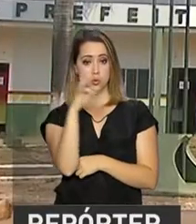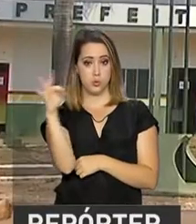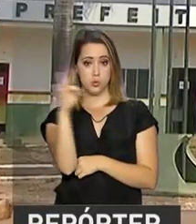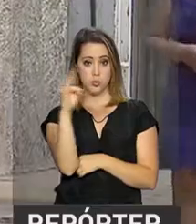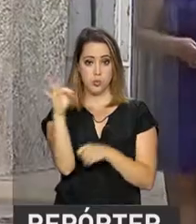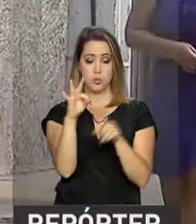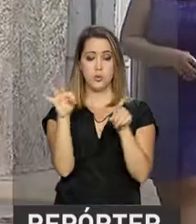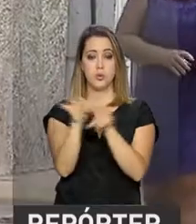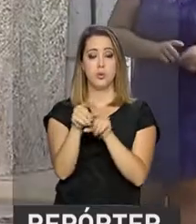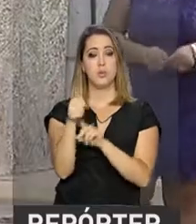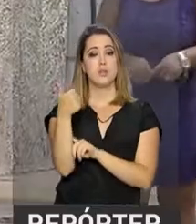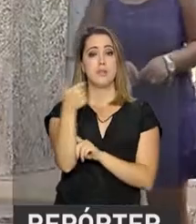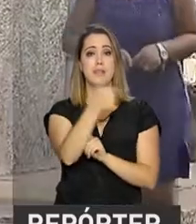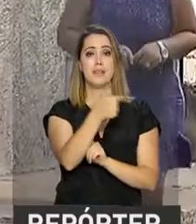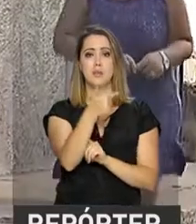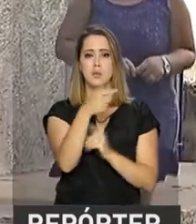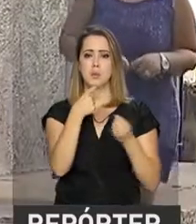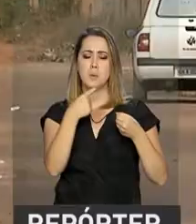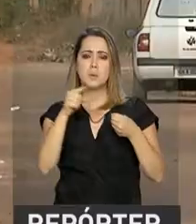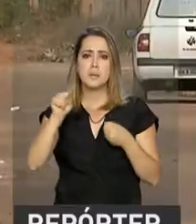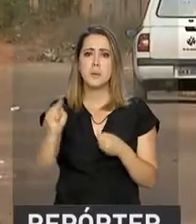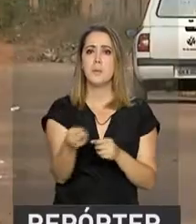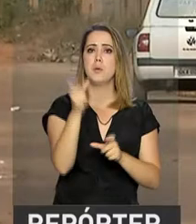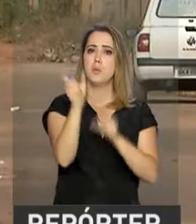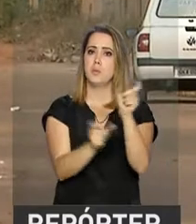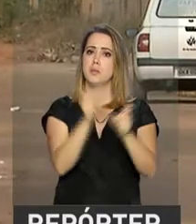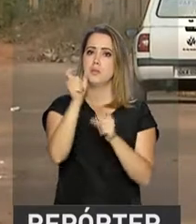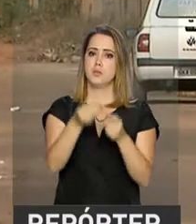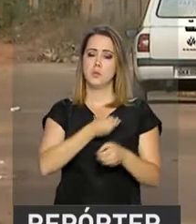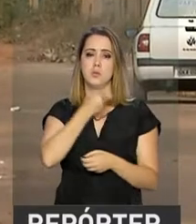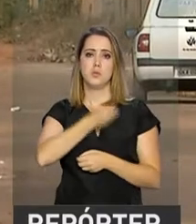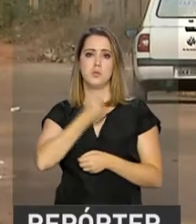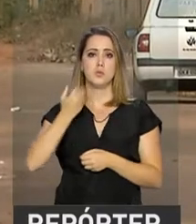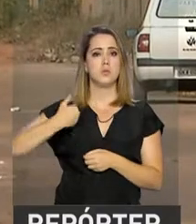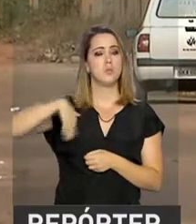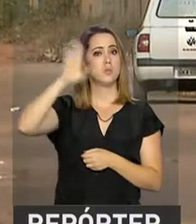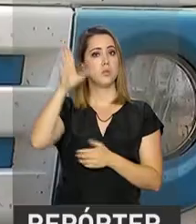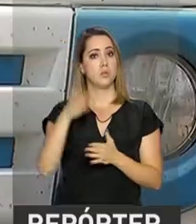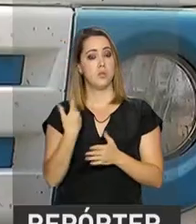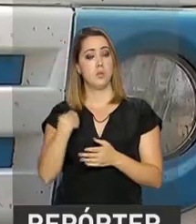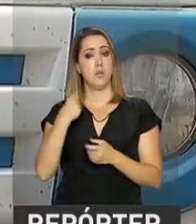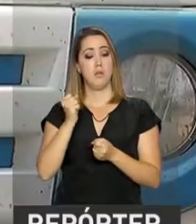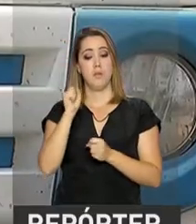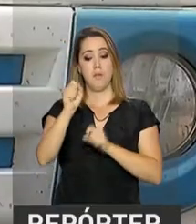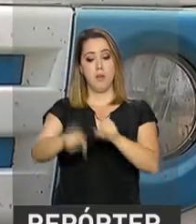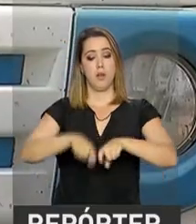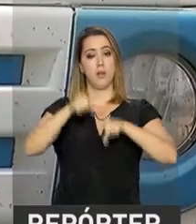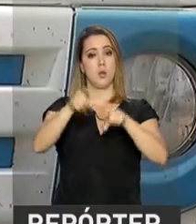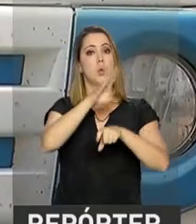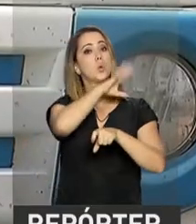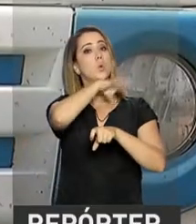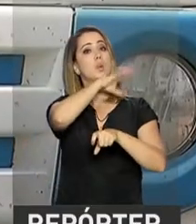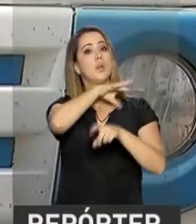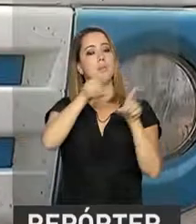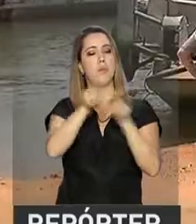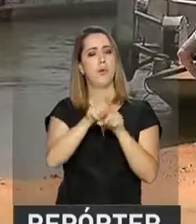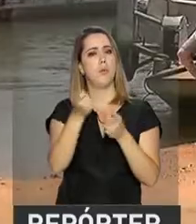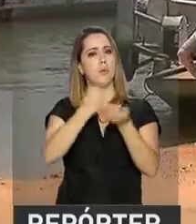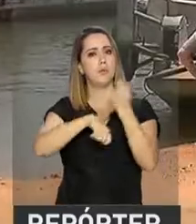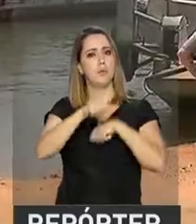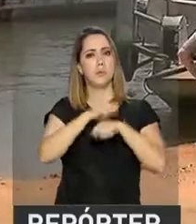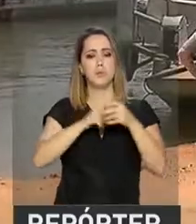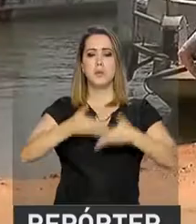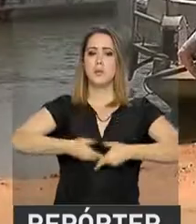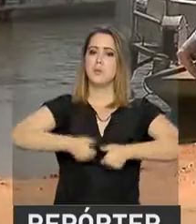tem cerca de 12 mil habitantes que vivem em grande maioria da pecuária a economia da pequena cidade também deve ganhar